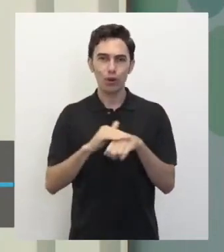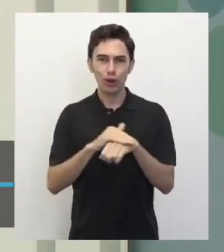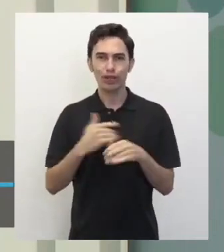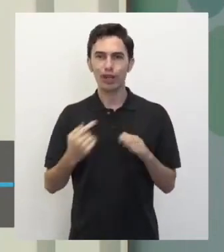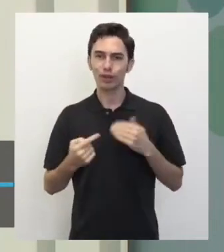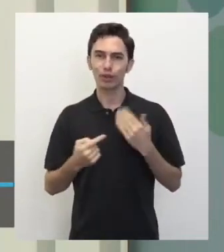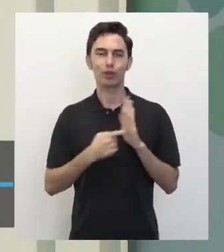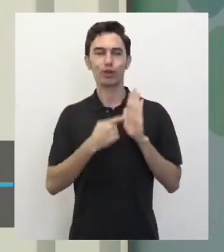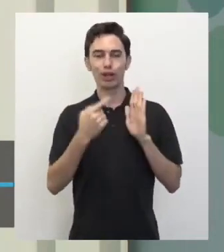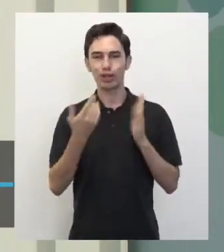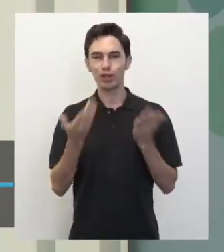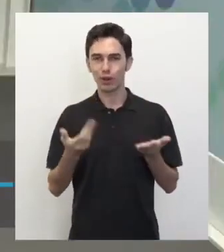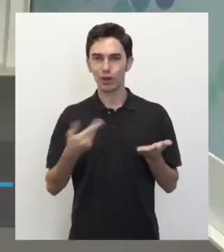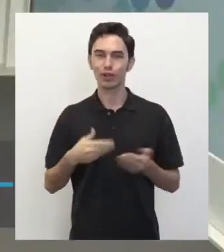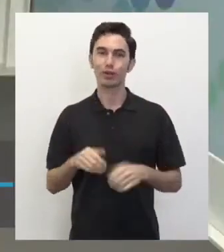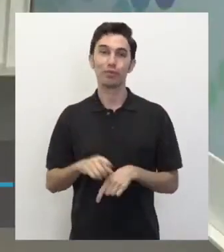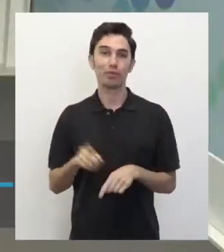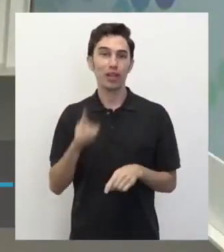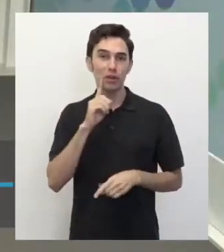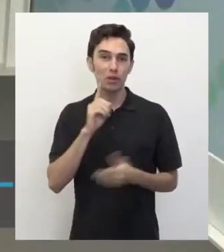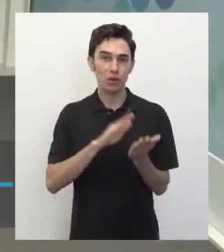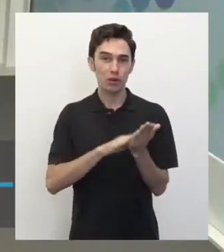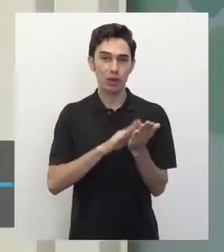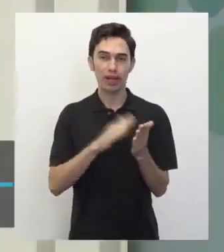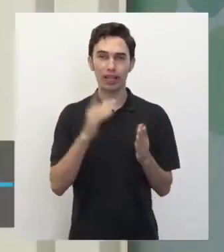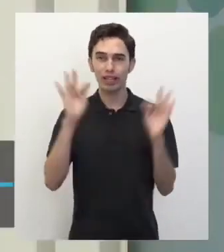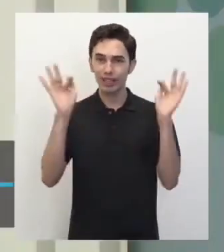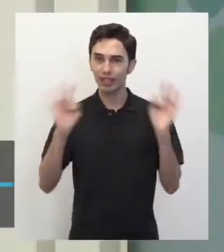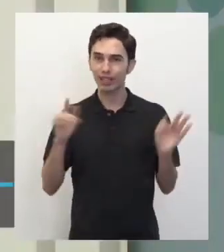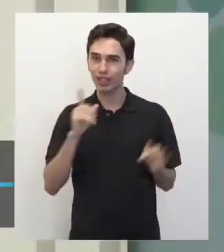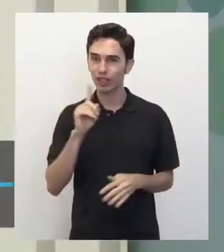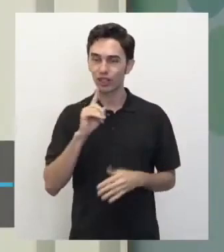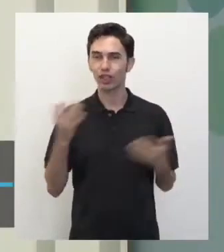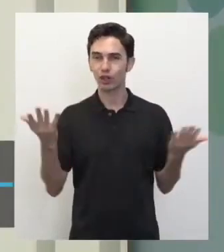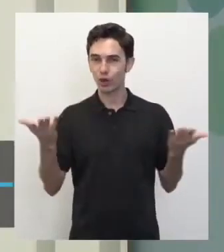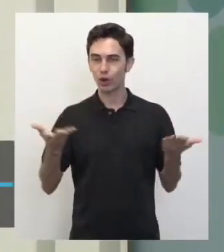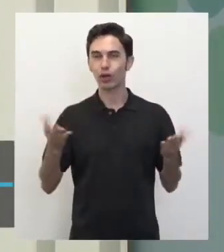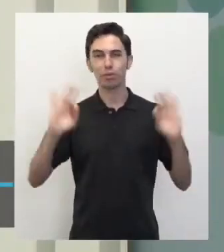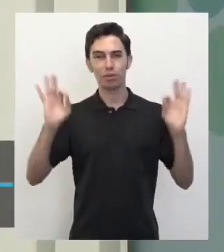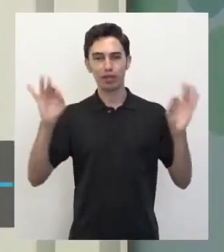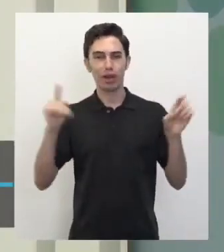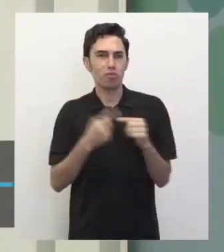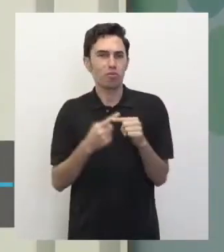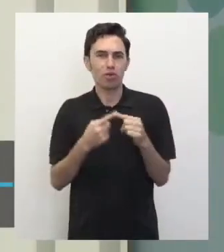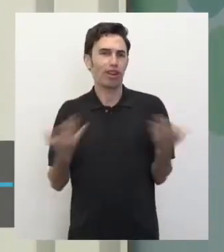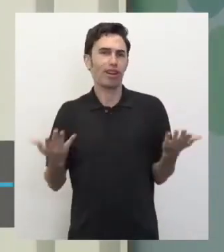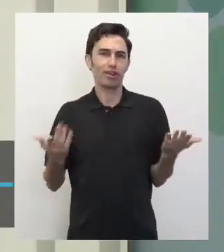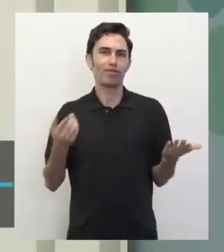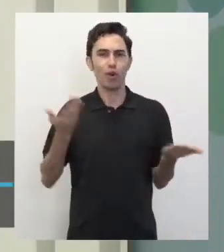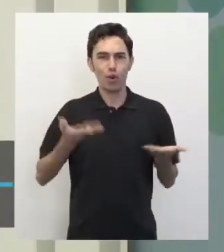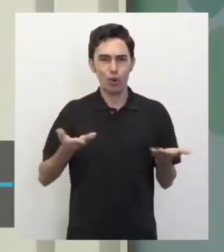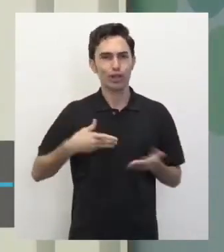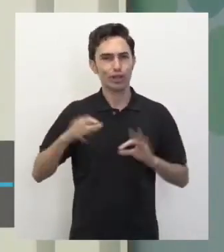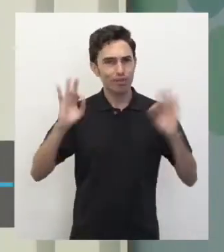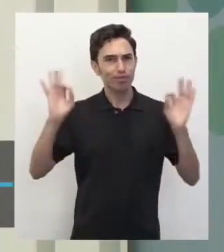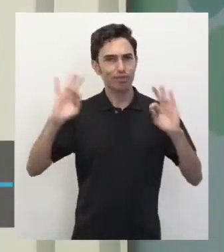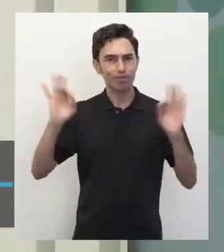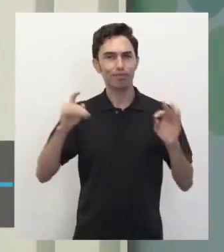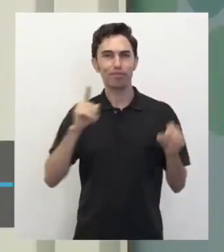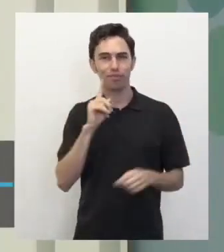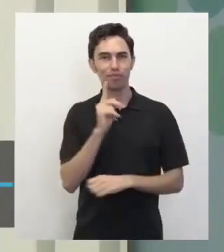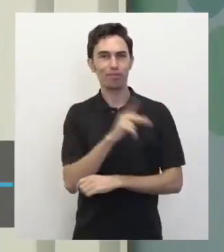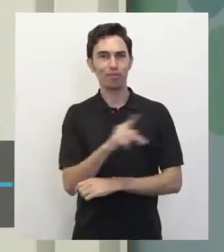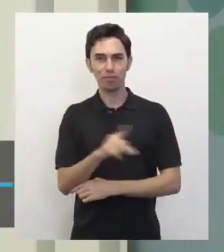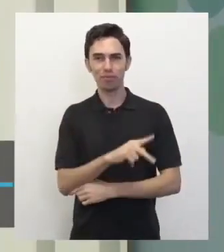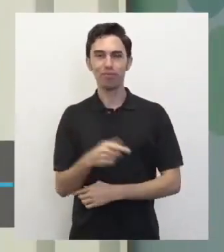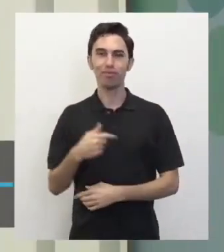dia da gente, né? Feliz nosso dia. É muito bom poder dar aula nesse dia também, por que não? Falar com os alunos, porque é a nossa função. Eu sou